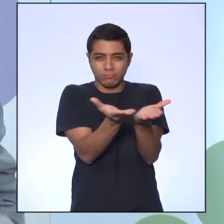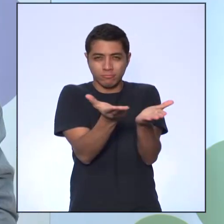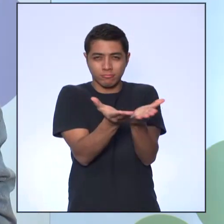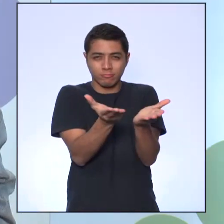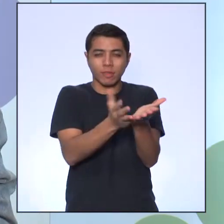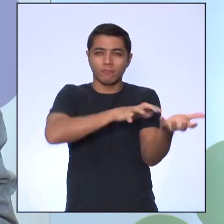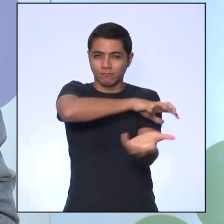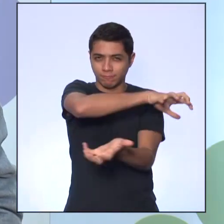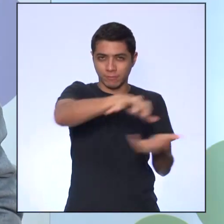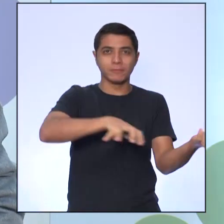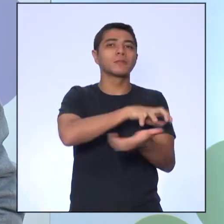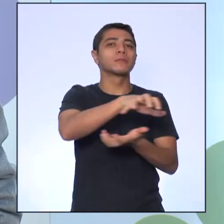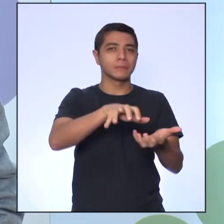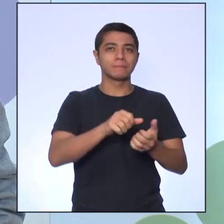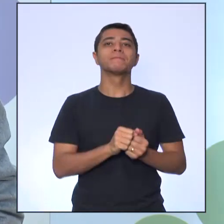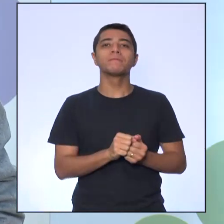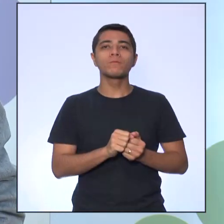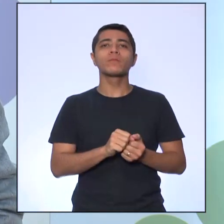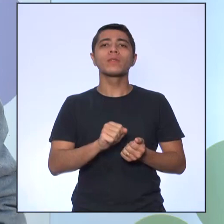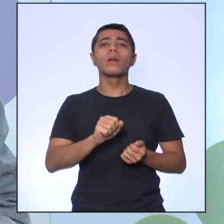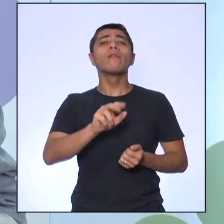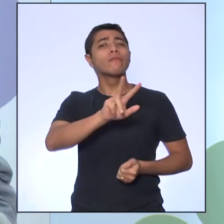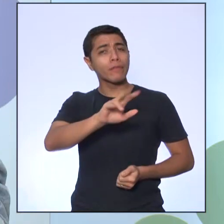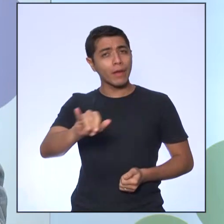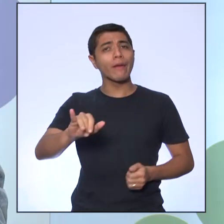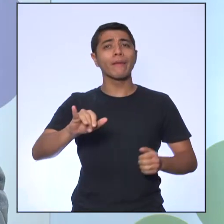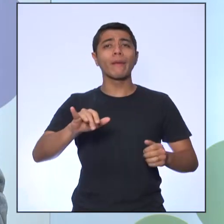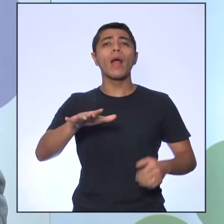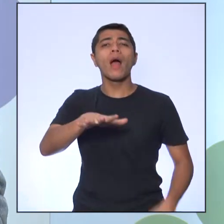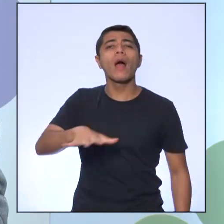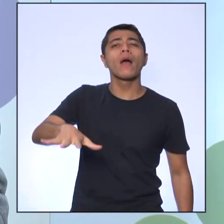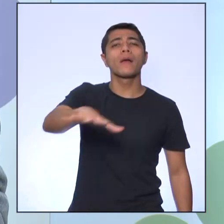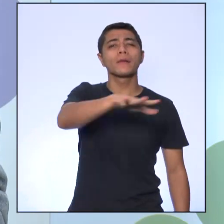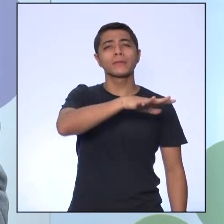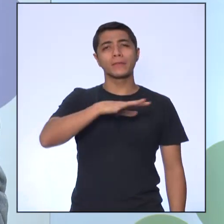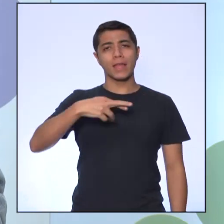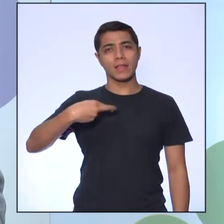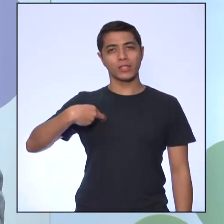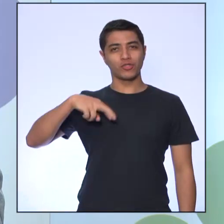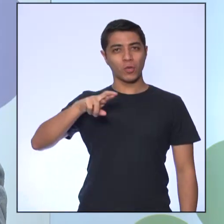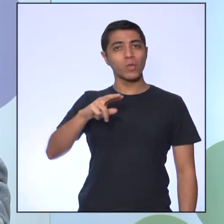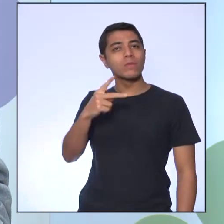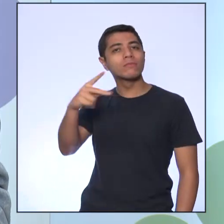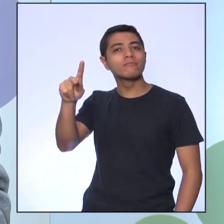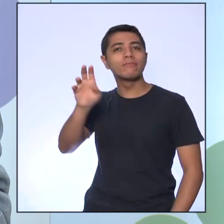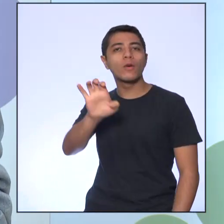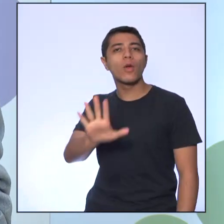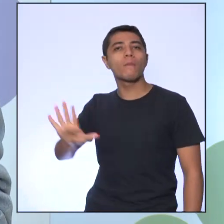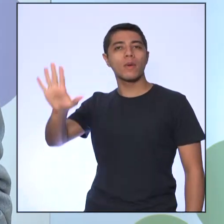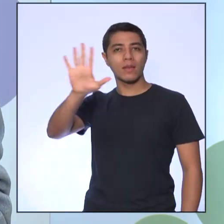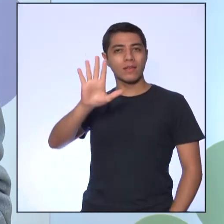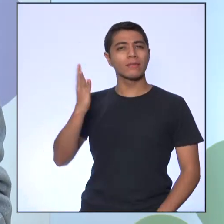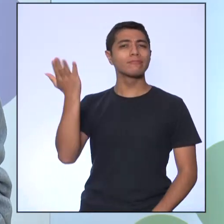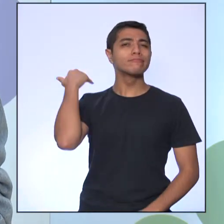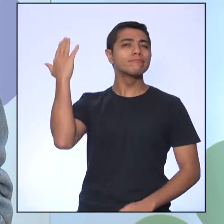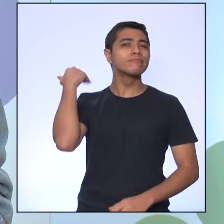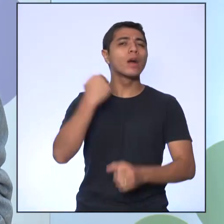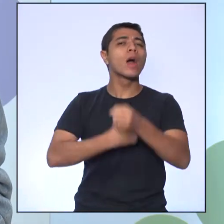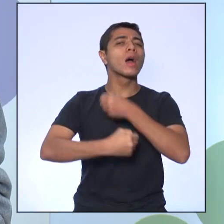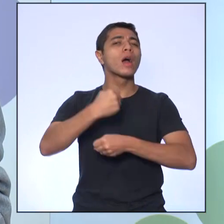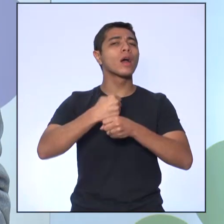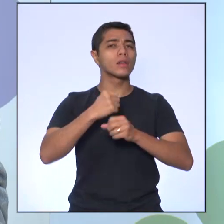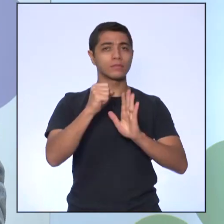ver as transformações no âmbito da religião ali na Europa do século XVI. Então, antes da gente começar, vamos dar